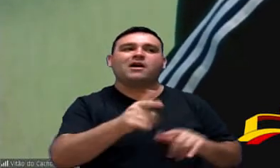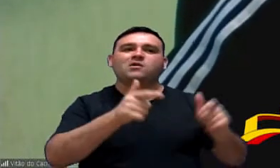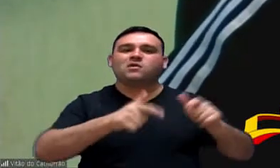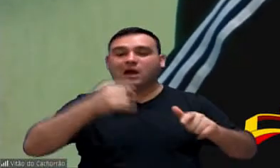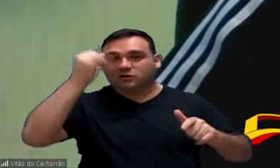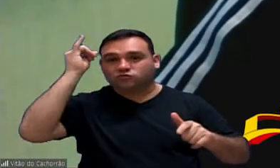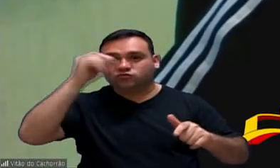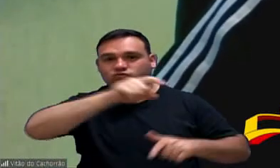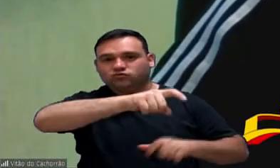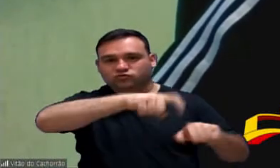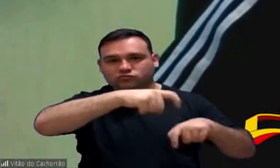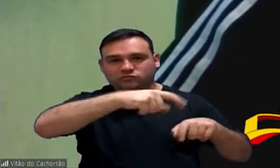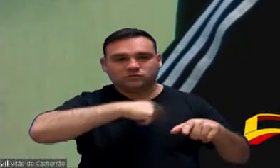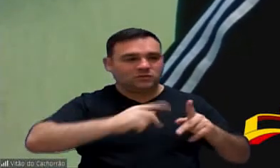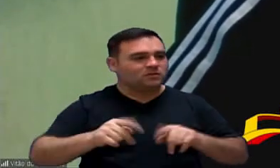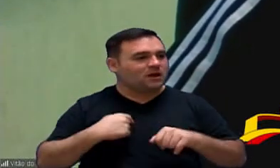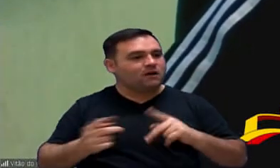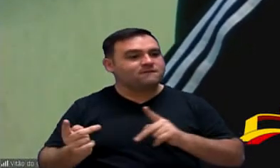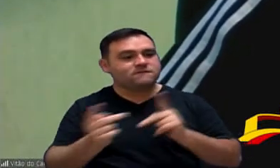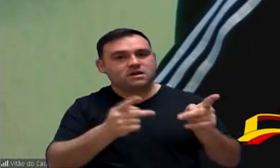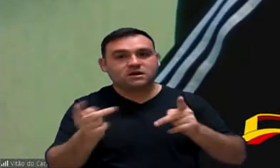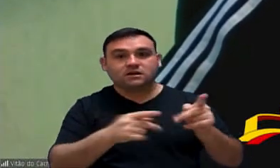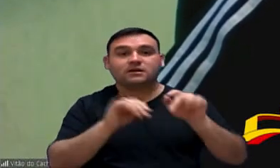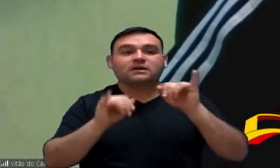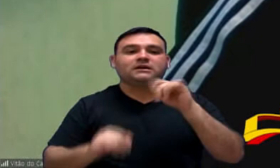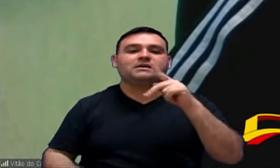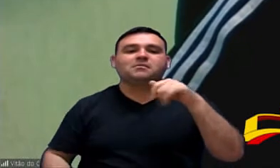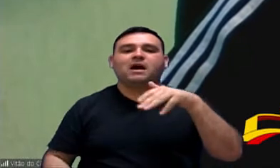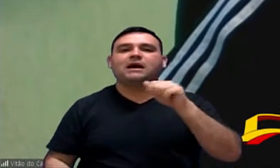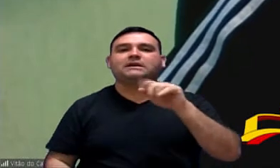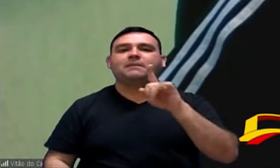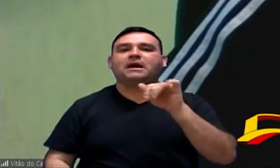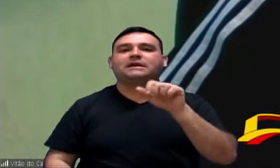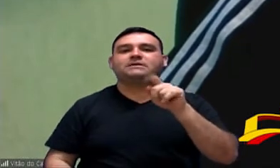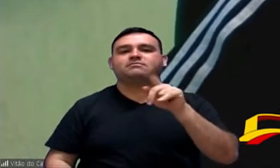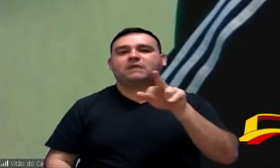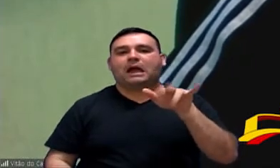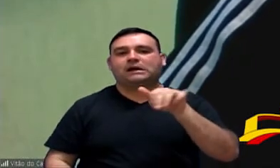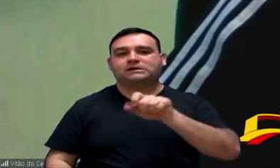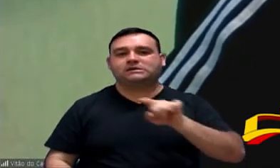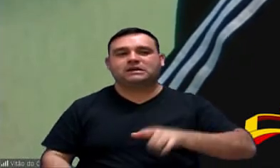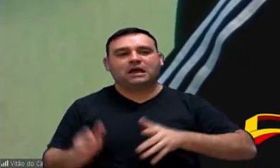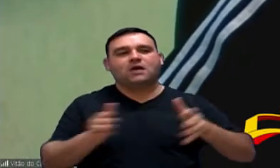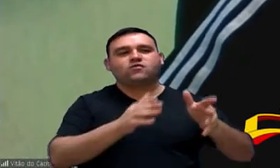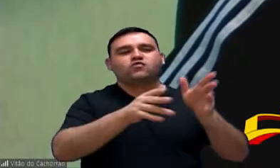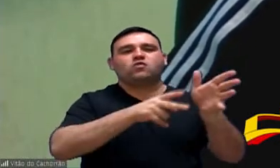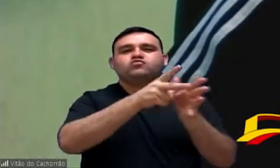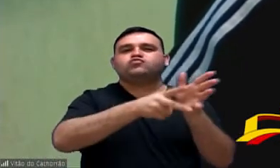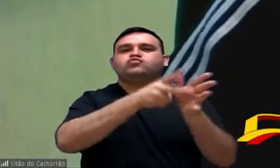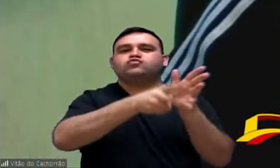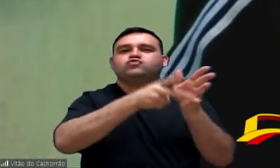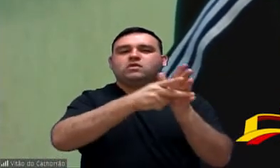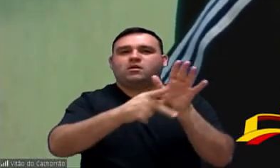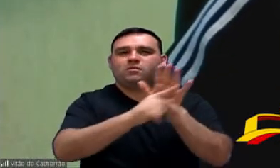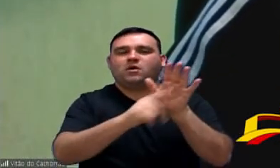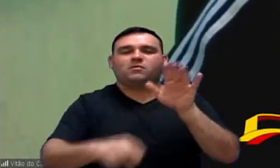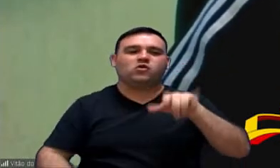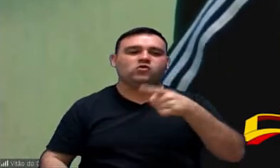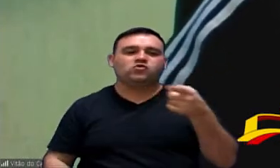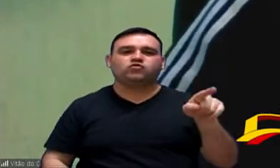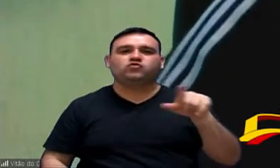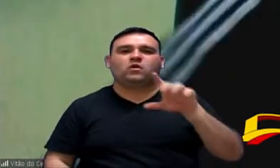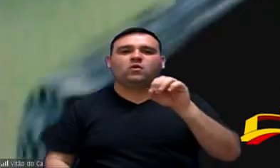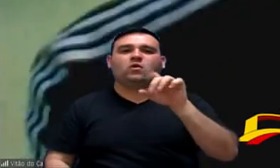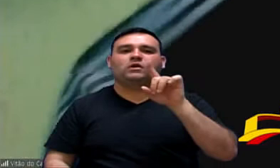rurais. E do Ipanema das Pedras, essa estrada ferroviária João de Oliveira, o que